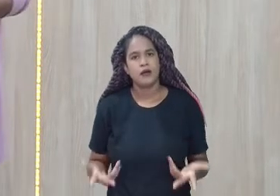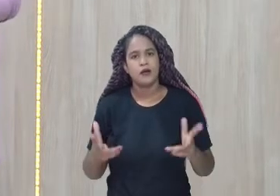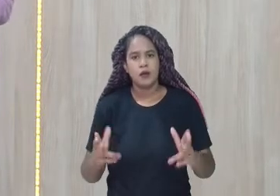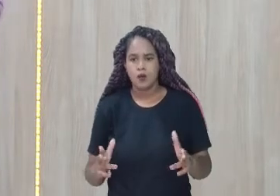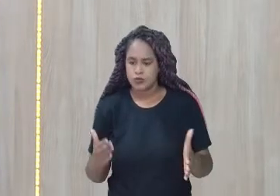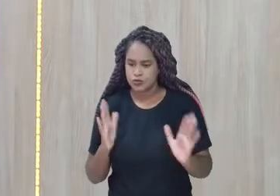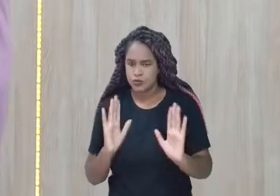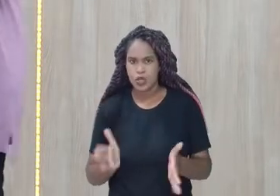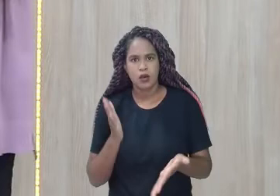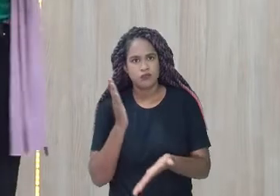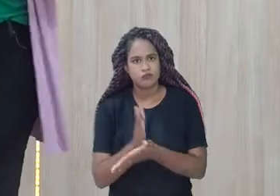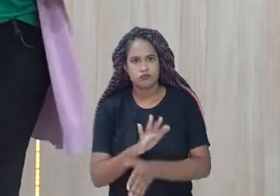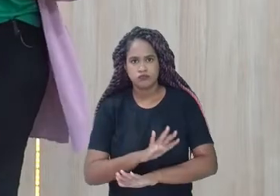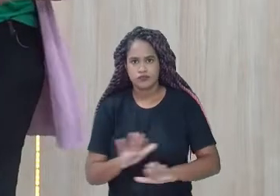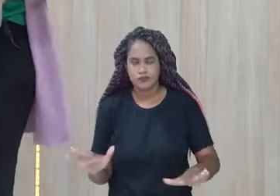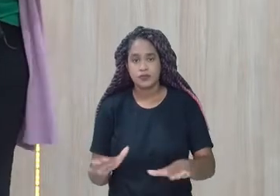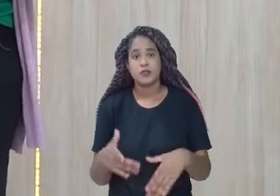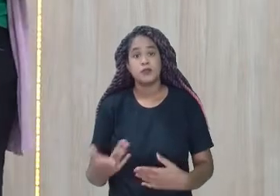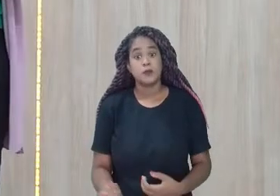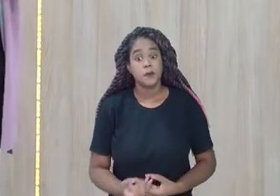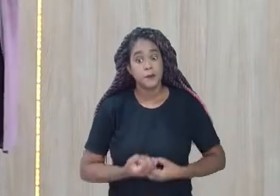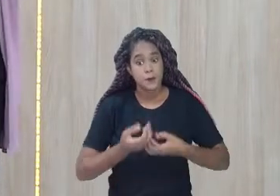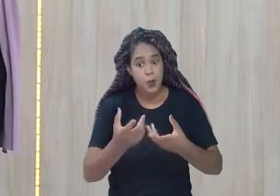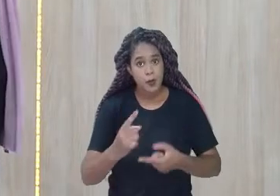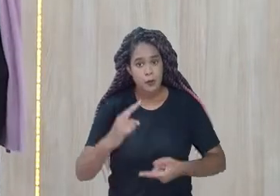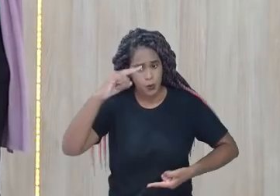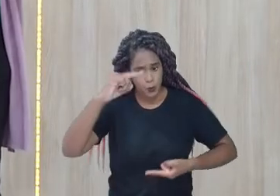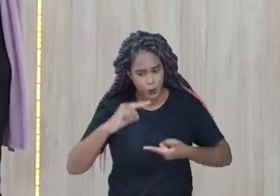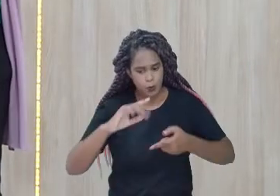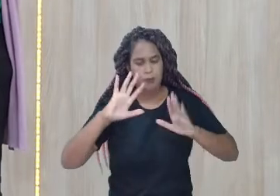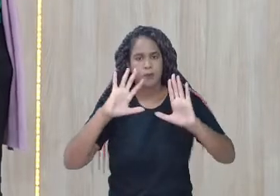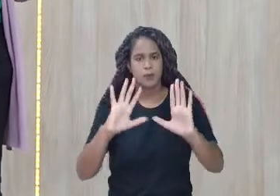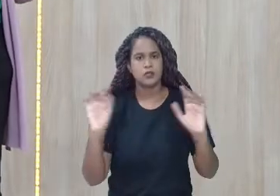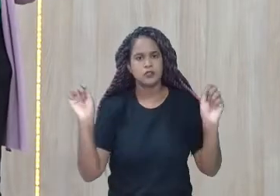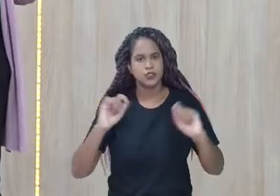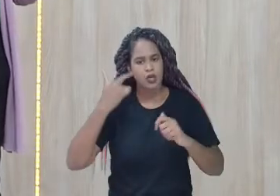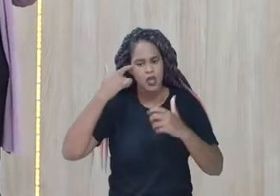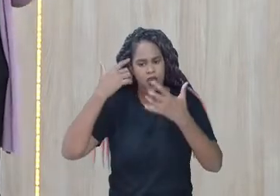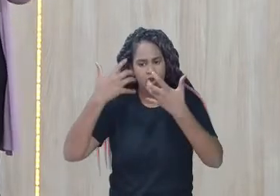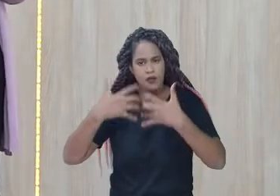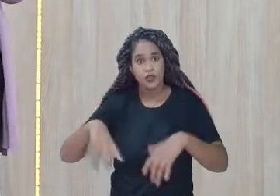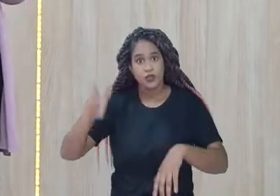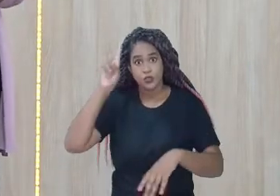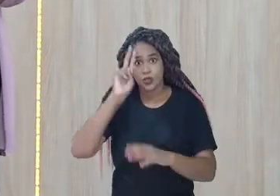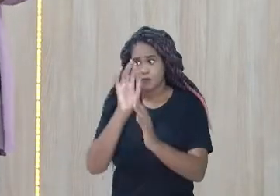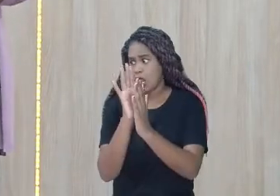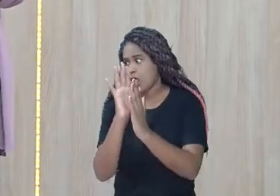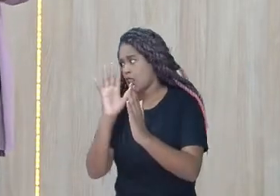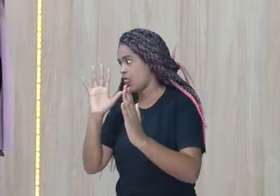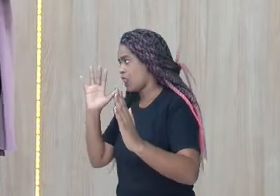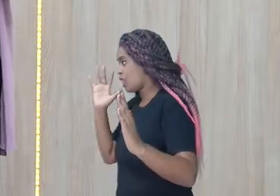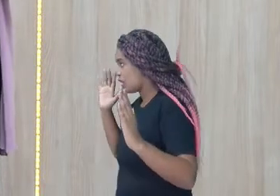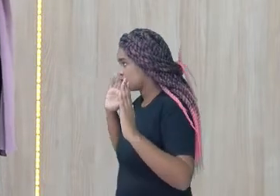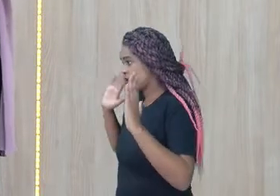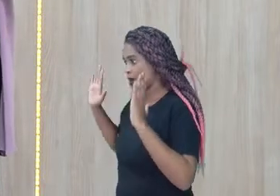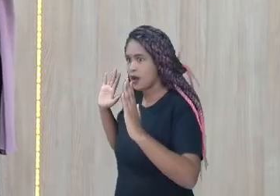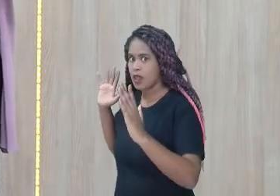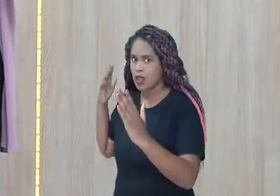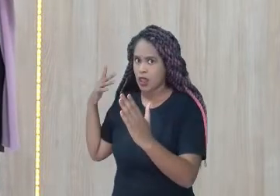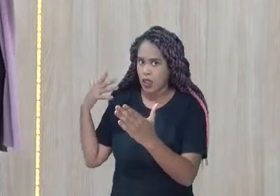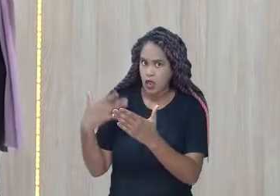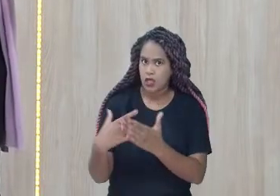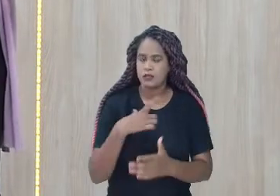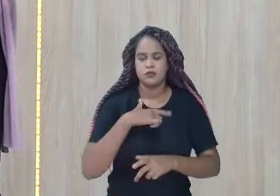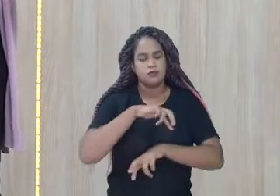certo? Então é um poema curto, mas que faz a gente refletir sobre todo um processo, né? Ele é curtinho, mas cabe